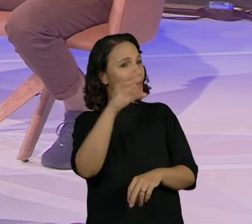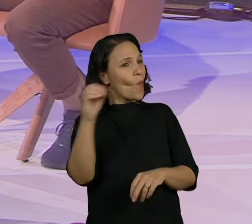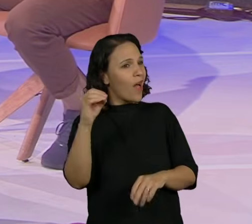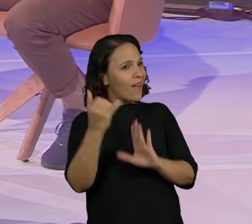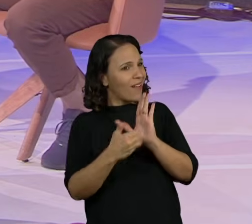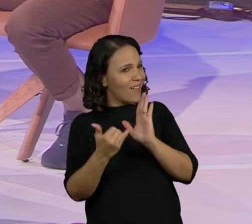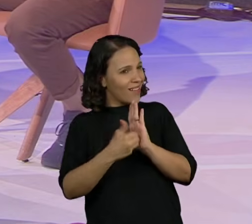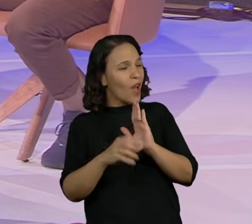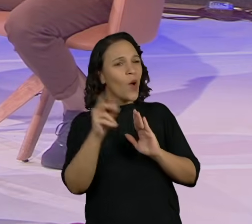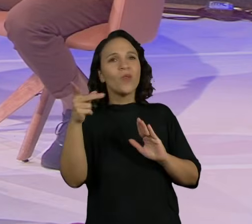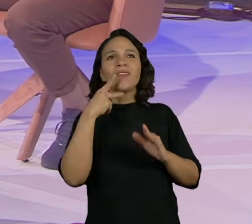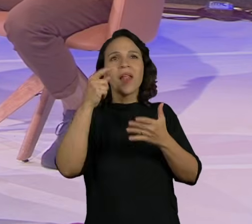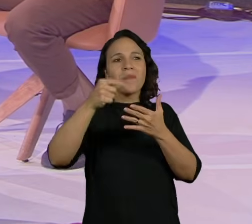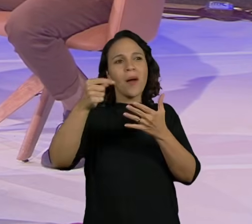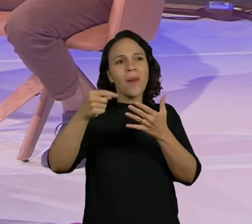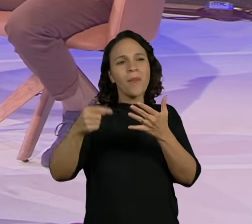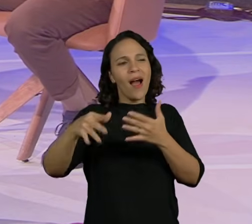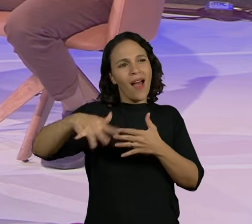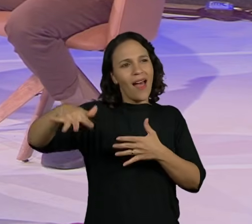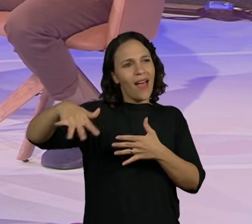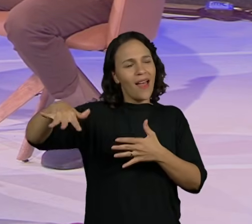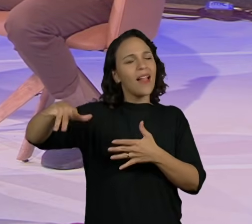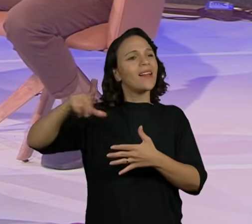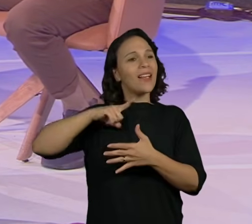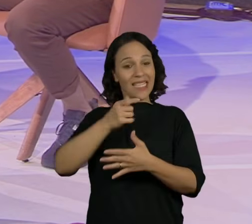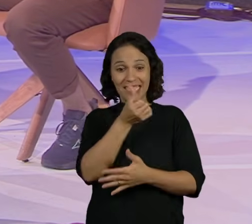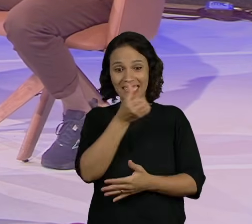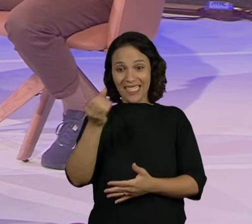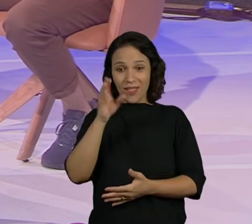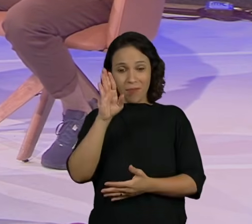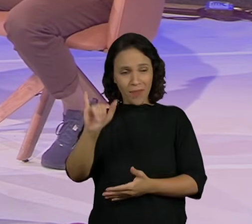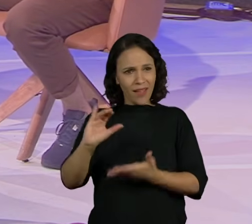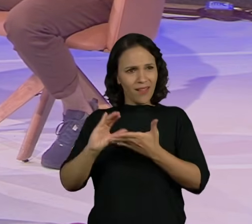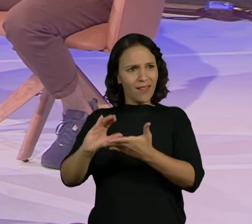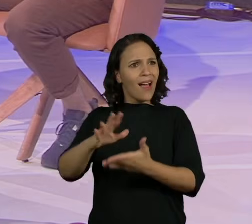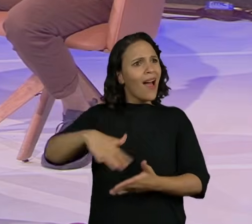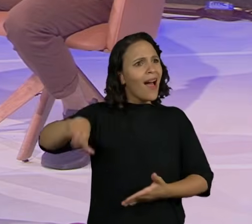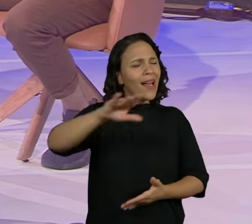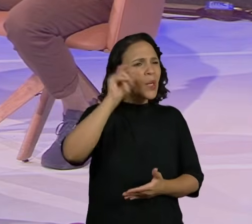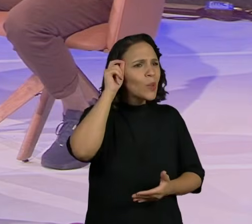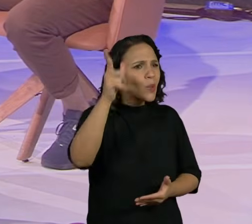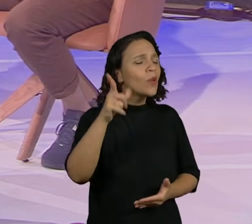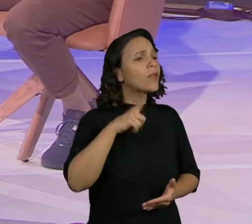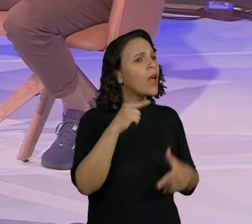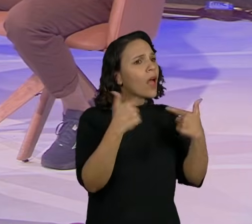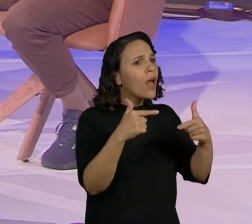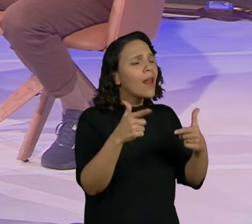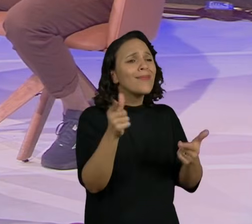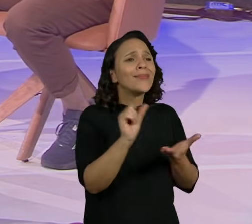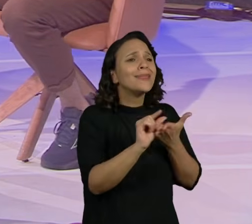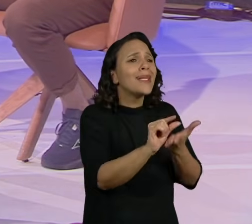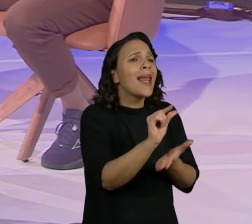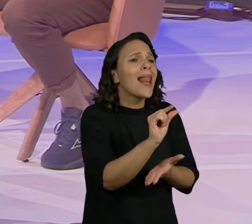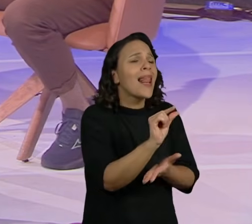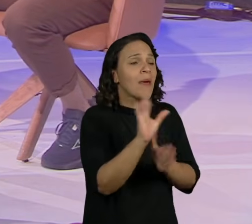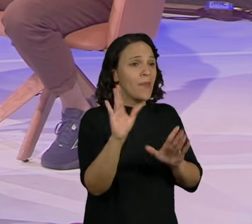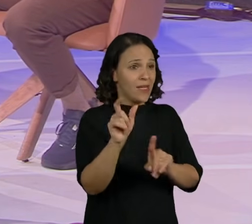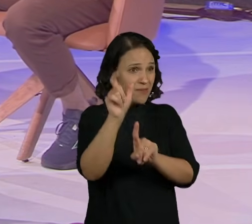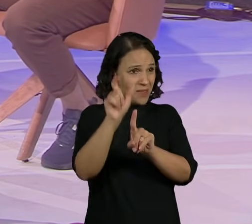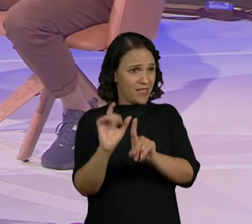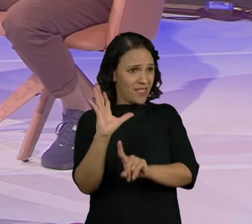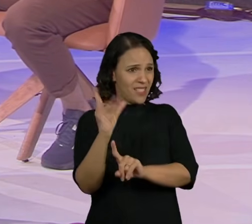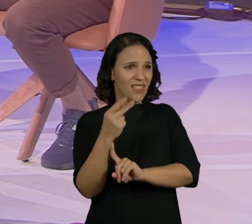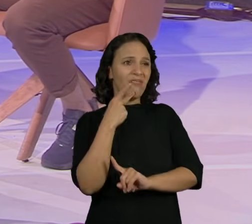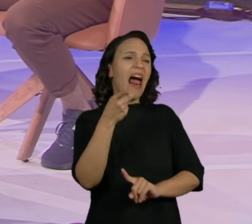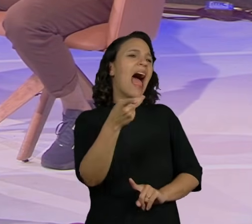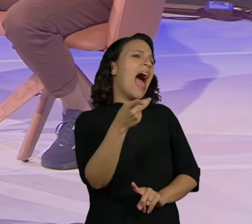as empresas que você estava falando, em tantas áreas que dá esses 600 bilhões, a área da cultura que gera tanto emprego é mínima. Mas aí o artista leva a fama